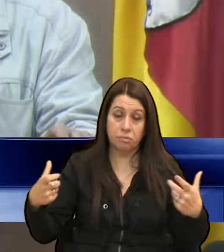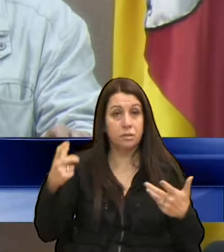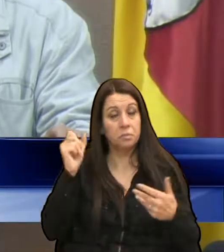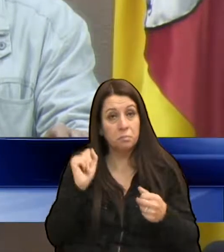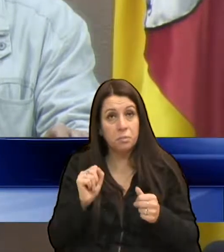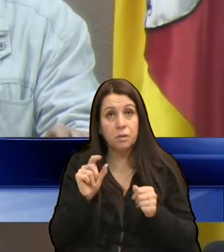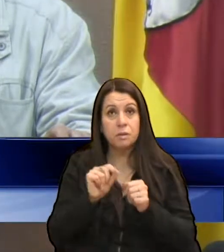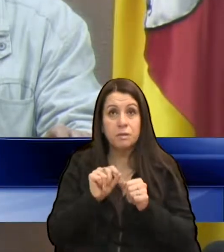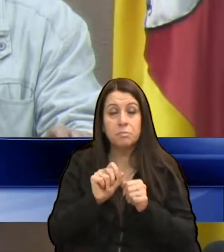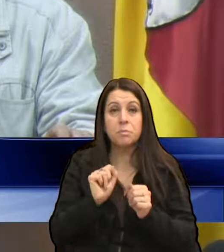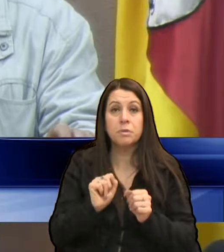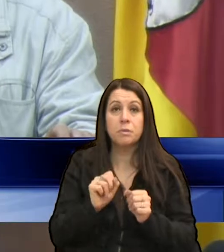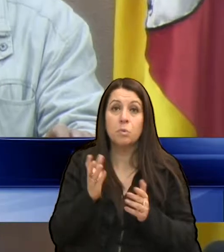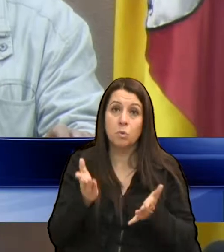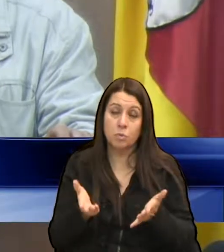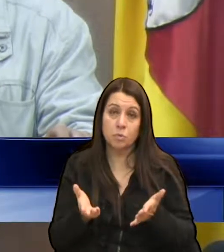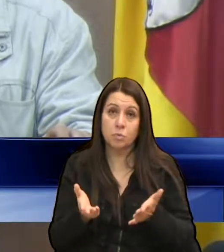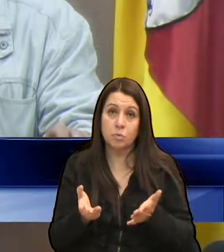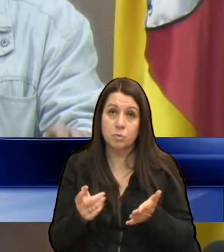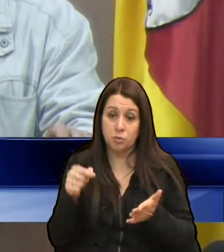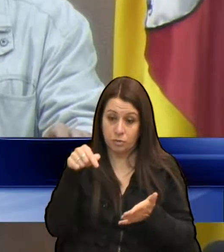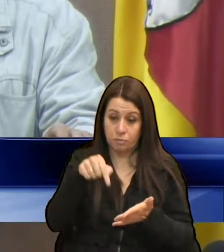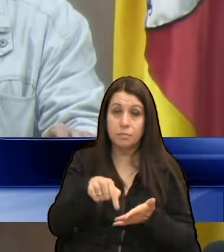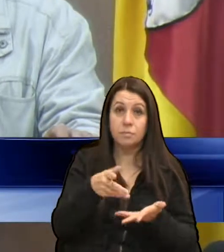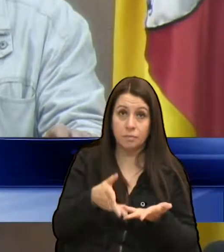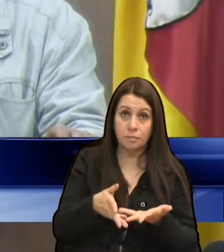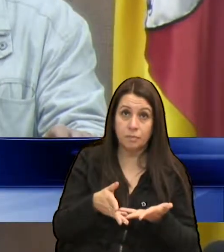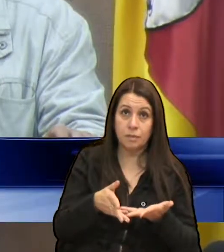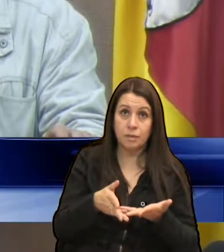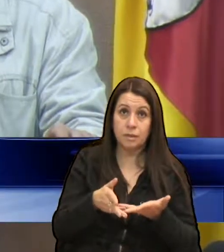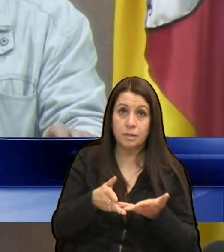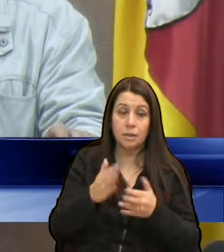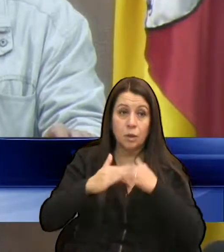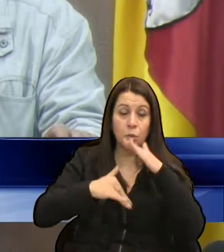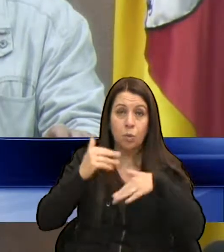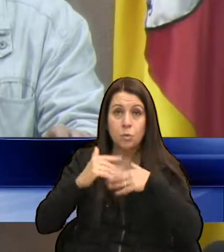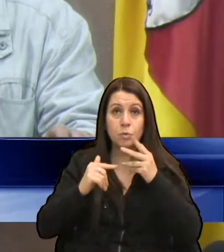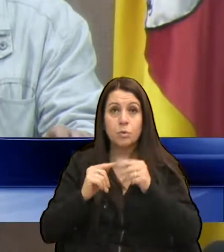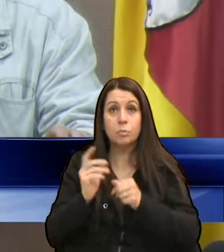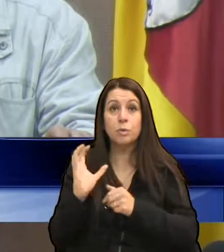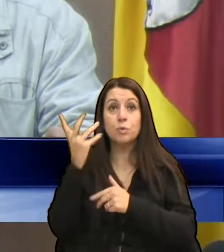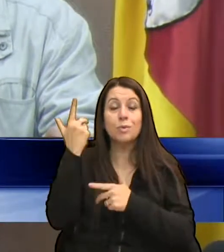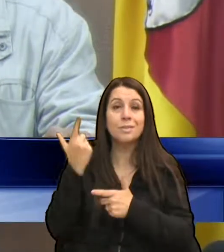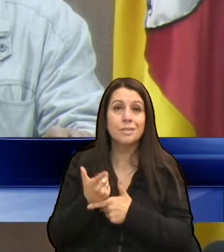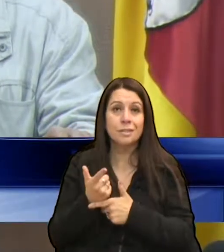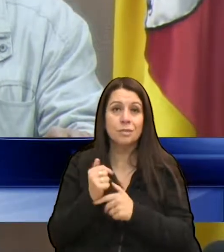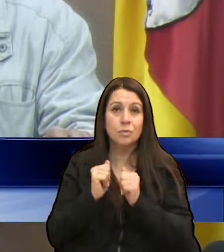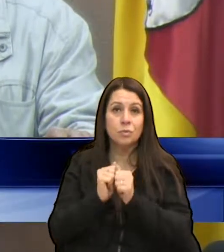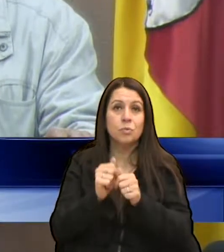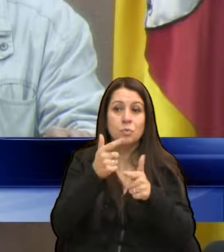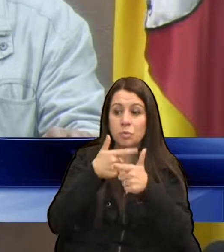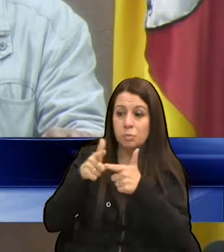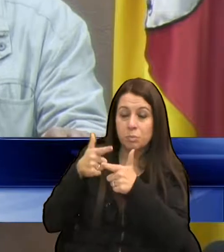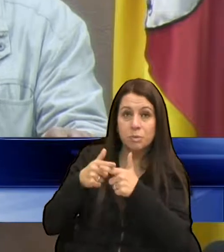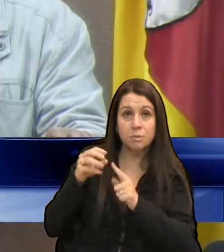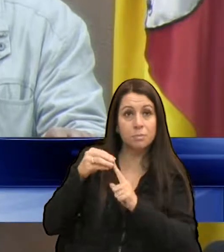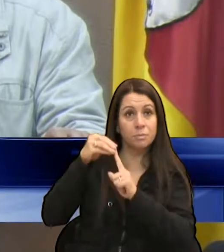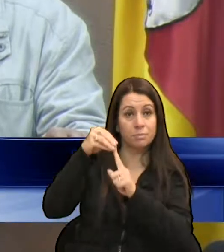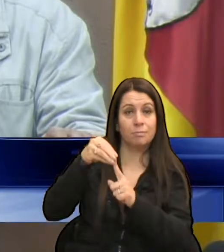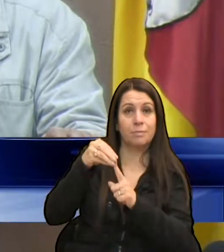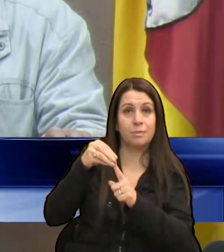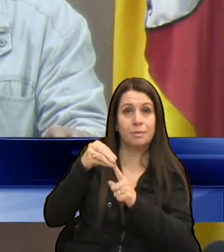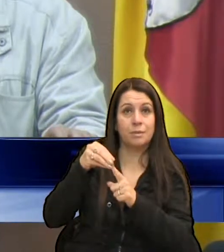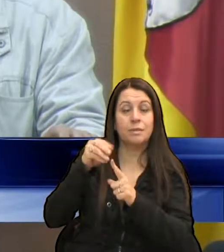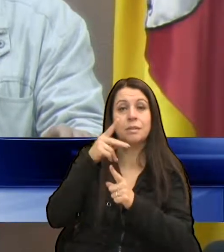coisa podemos hoje chegar aqui e construir uma solução para nossos problemas principalmente que se